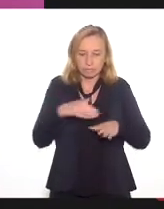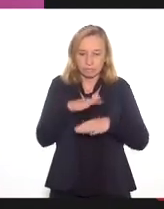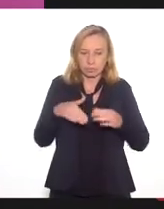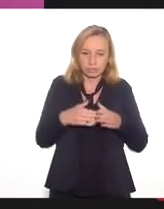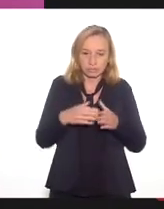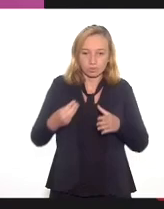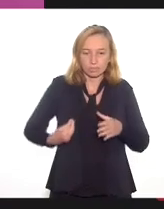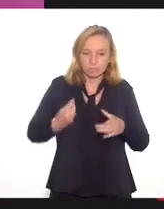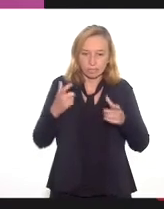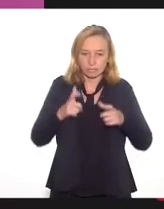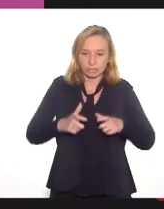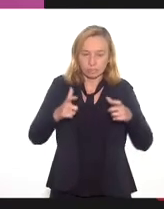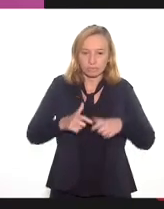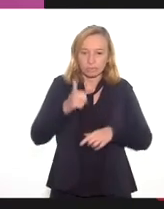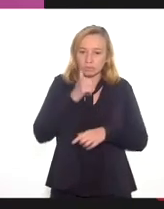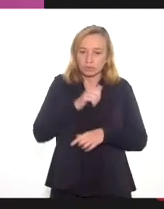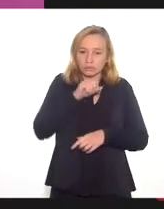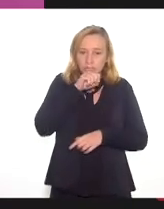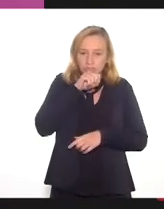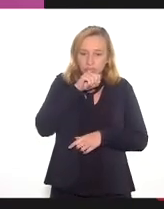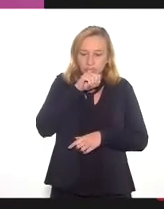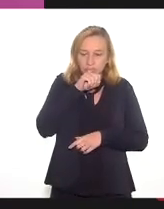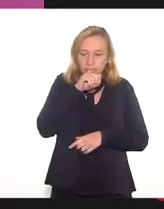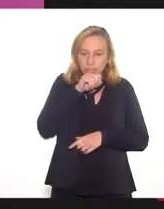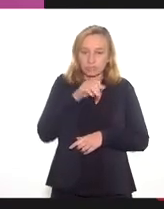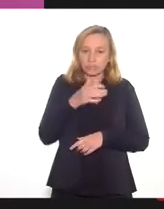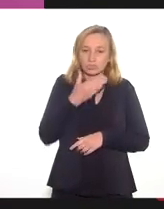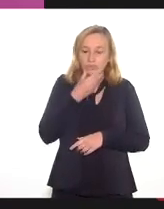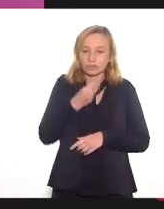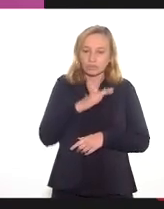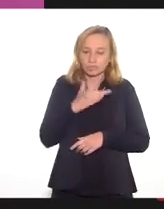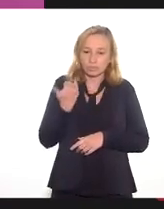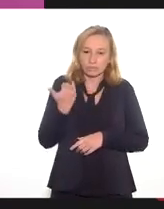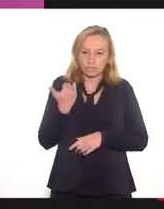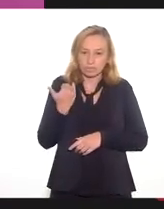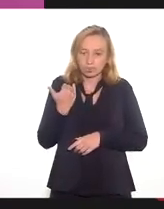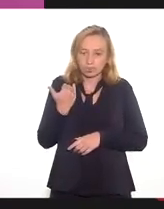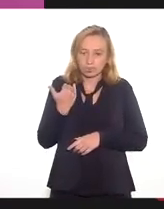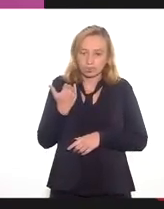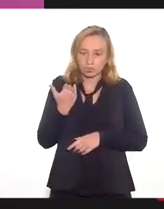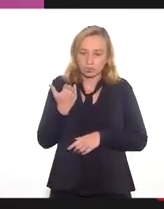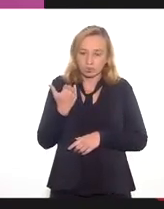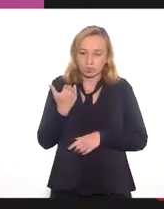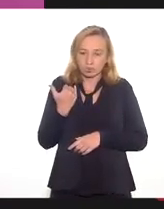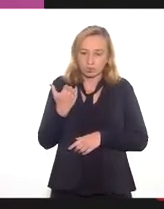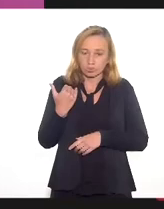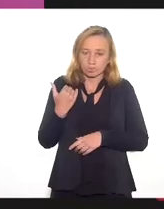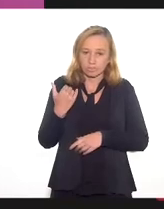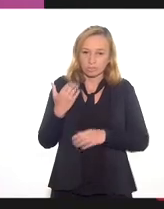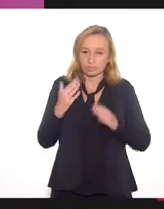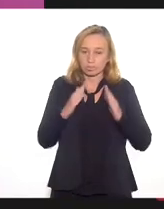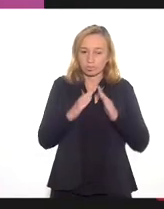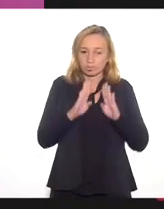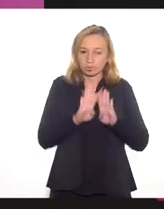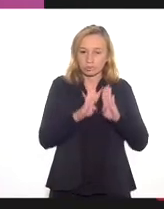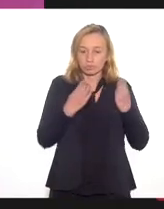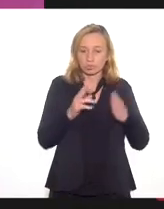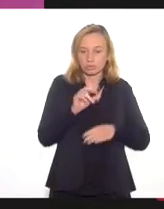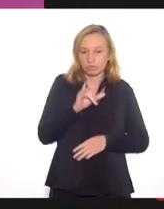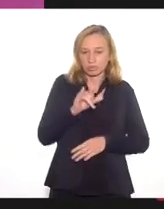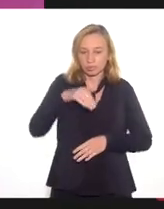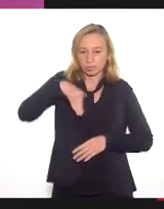aqui porque as mães dos rapazes que foram assassinados estão na porta do IML tentando